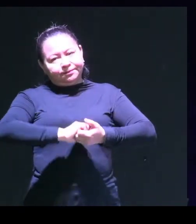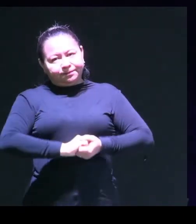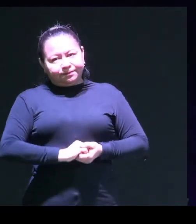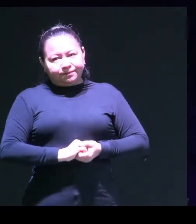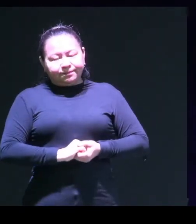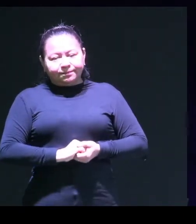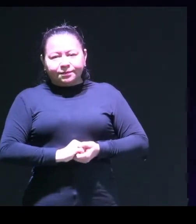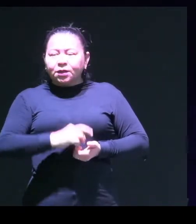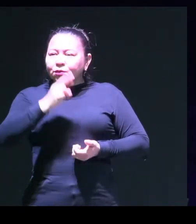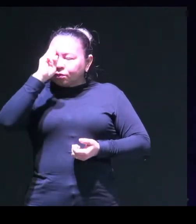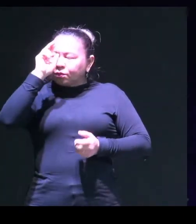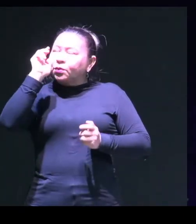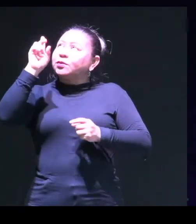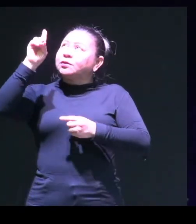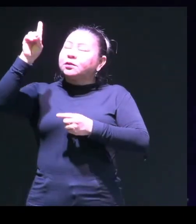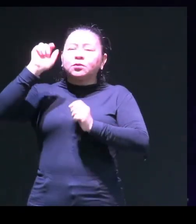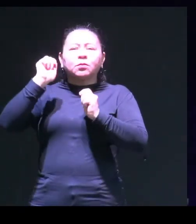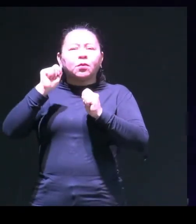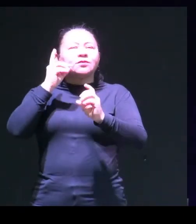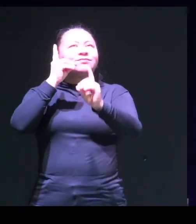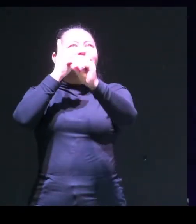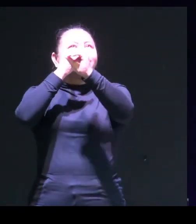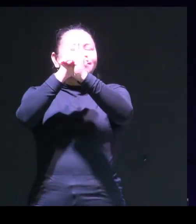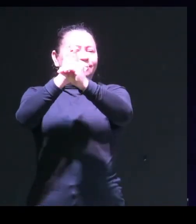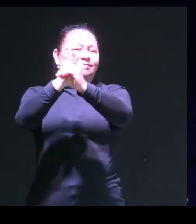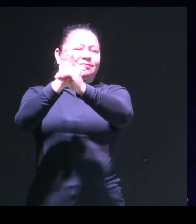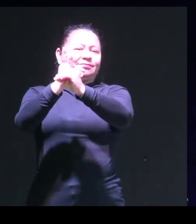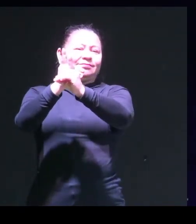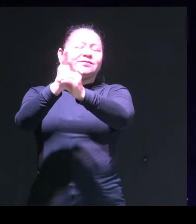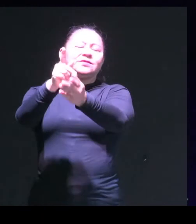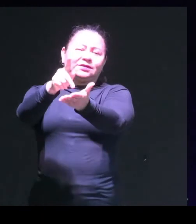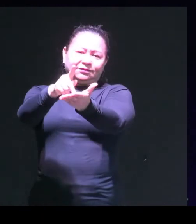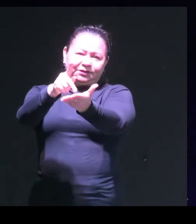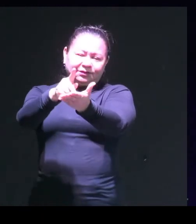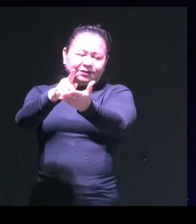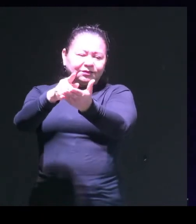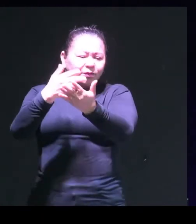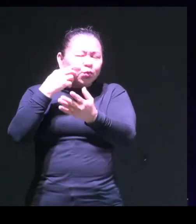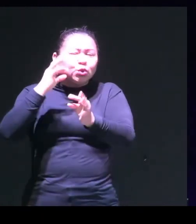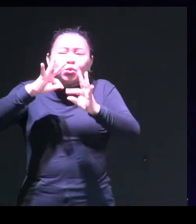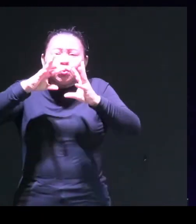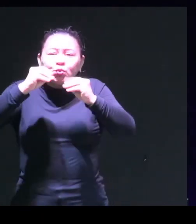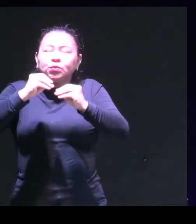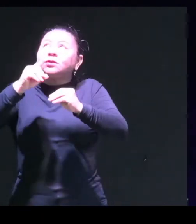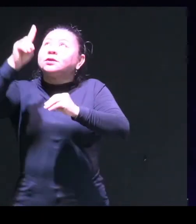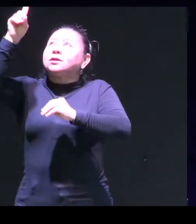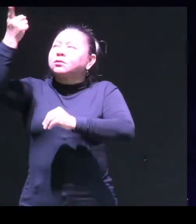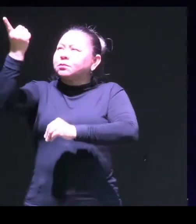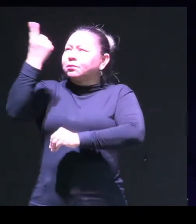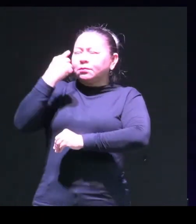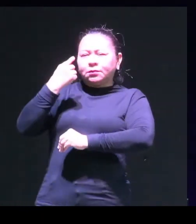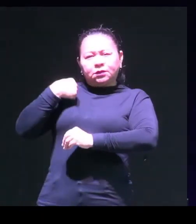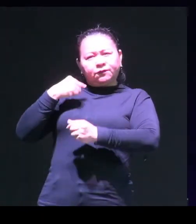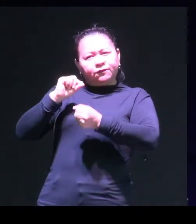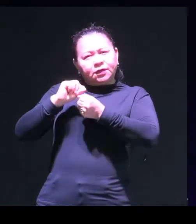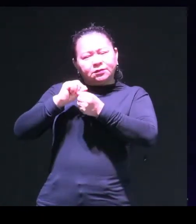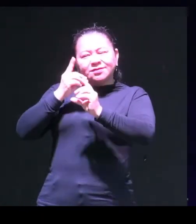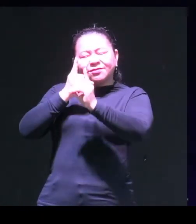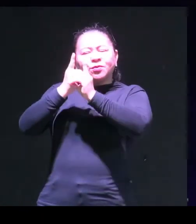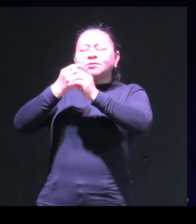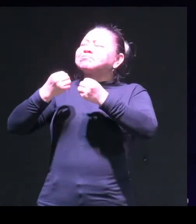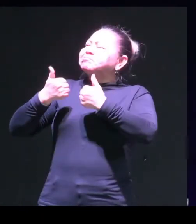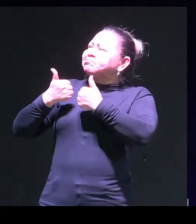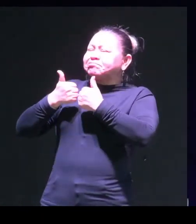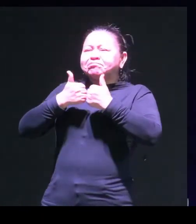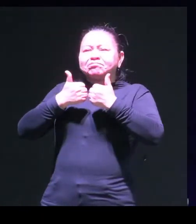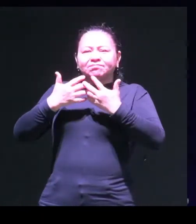Que o Senhor Deus possa nos encontrar fazendo o que Ele nos mandou fazer. Que nós